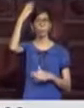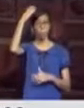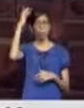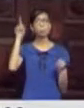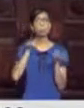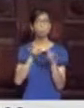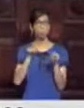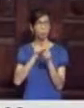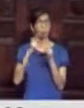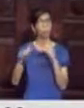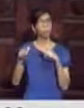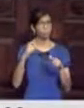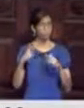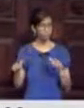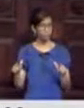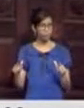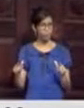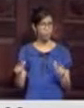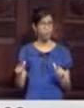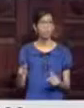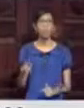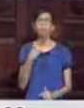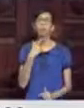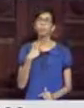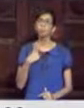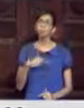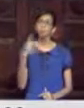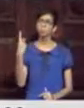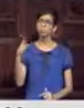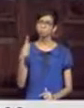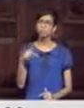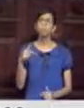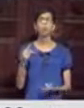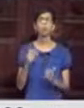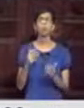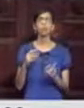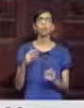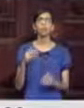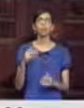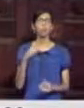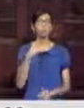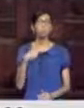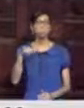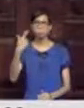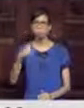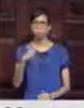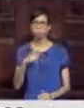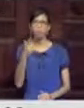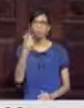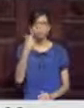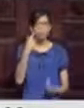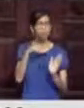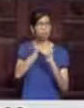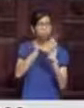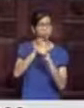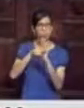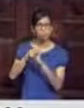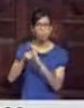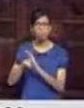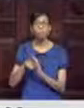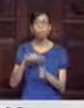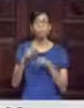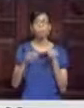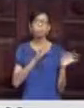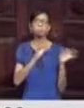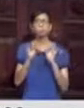isenções, a má vontade na cobrança da dívida ativa, na má vontade para se investigar o processo de